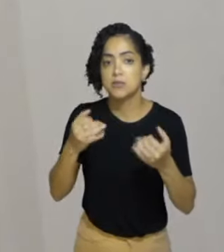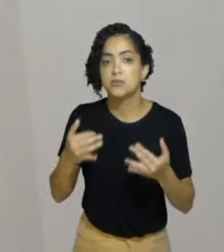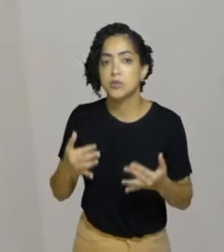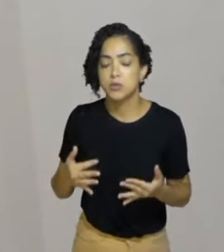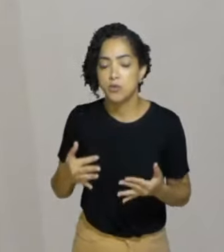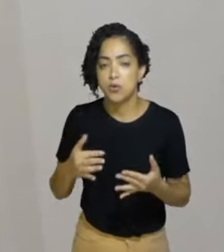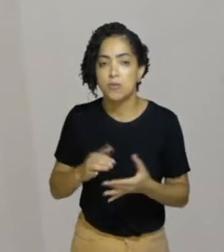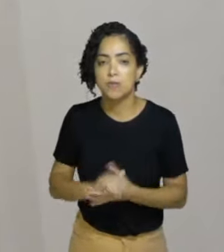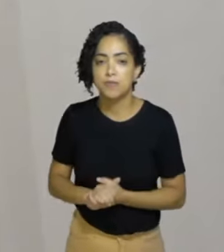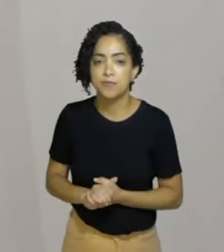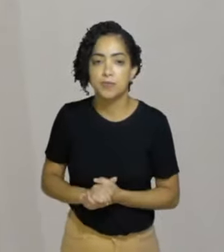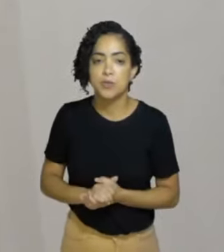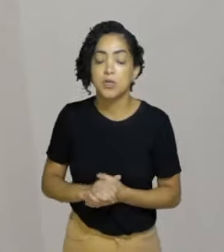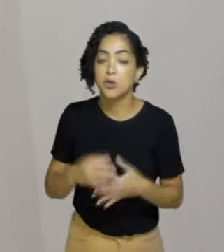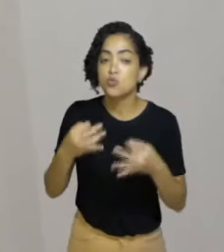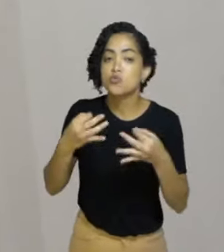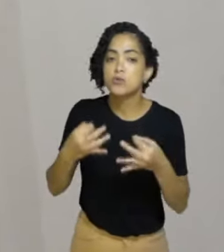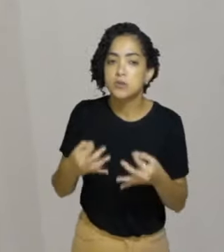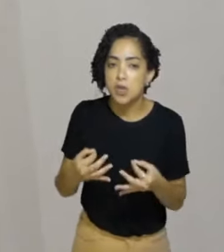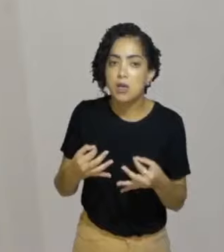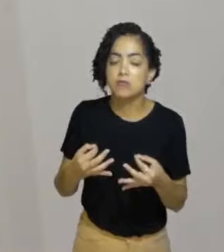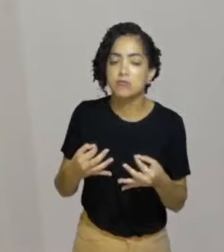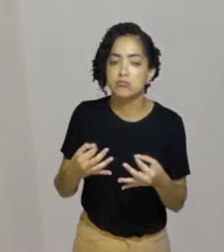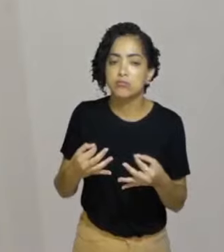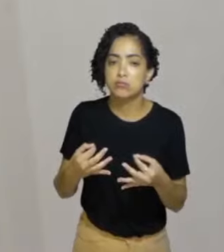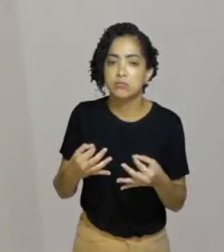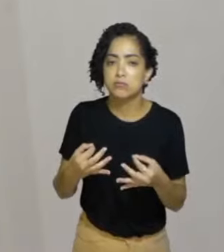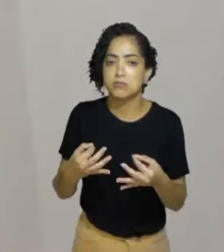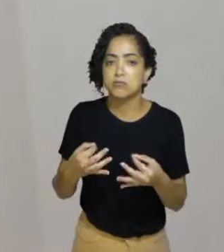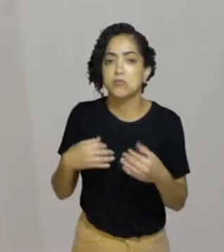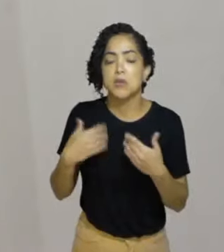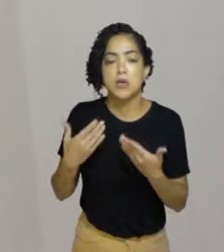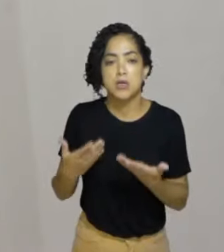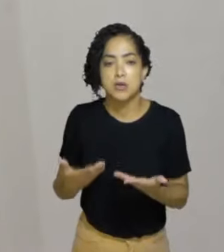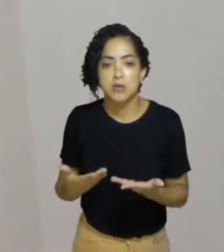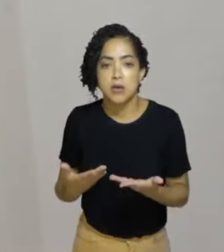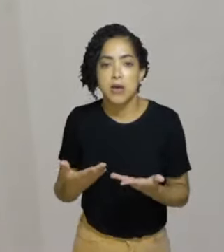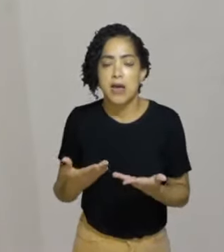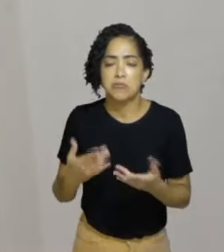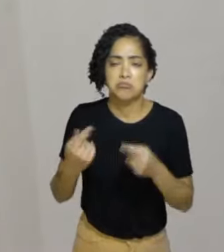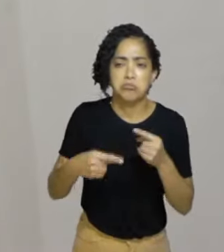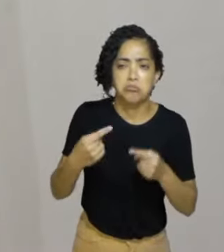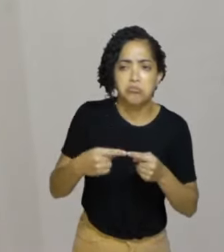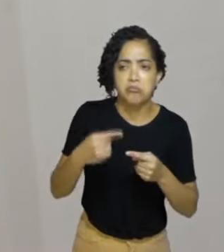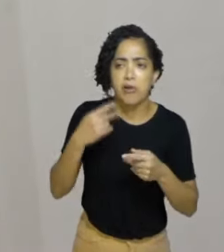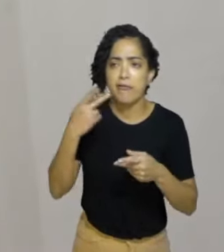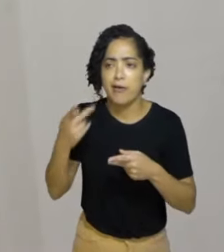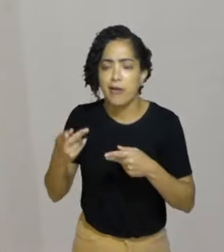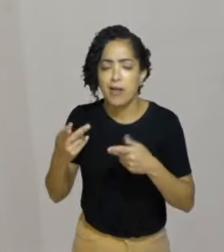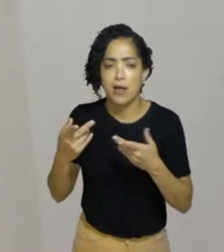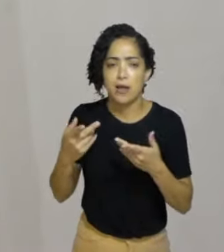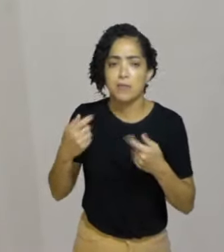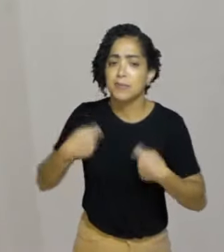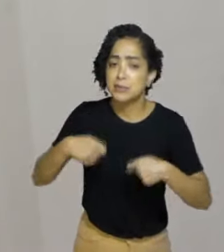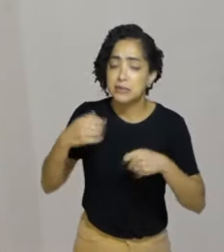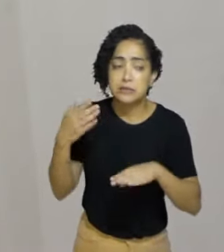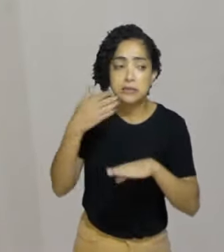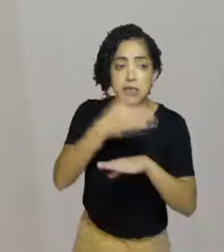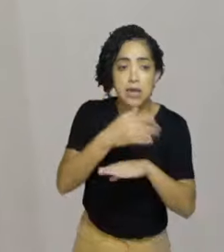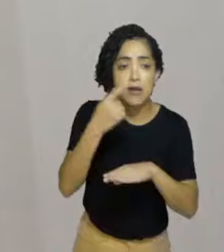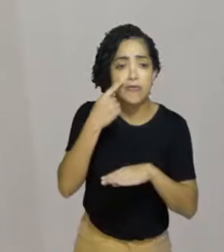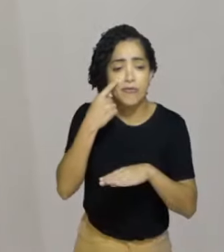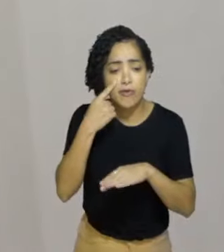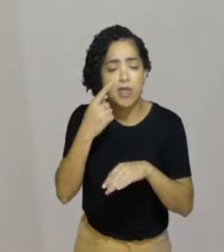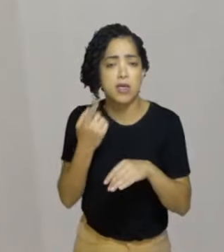e disse o correto, e falou o correto. Não adianta a gente fazer estardalhaço, falar, tem que ir lá e verificar o